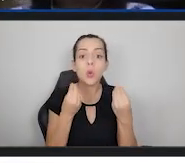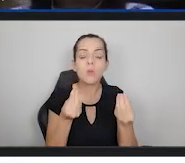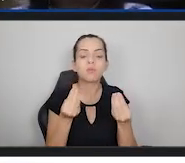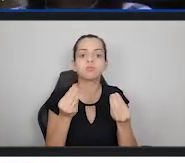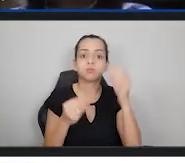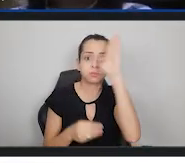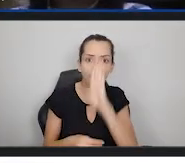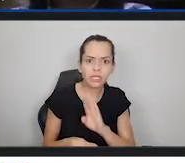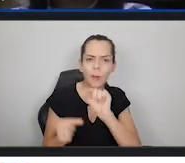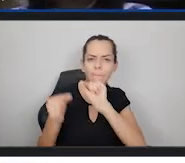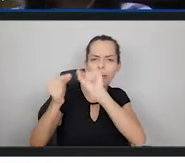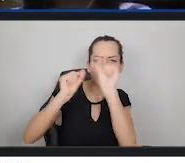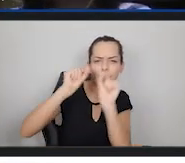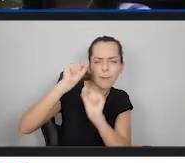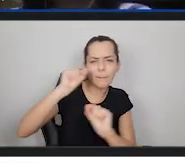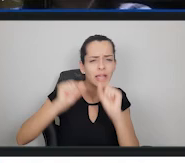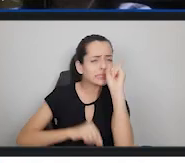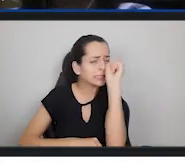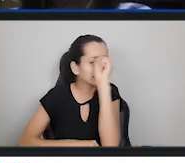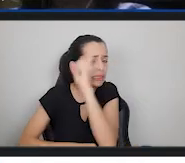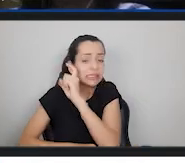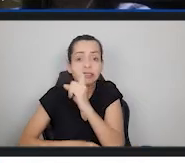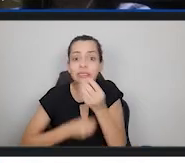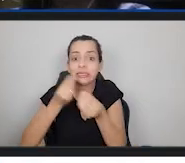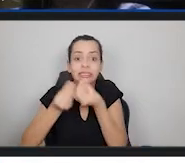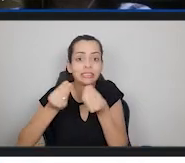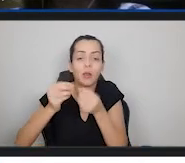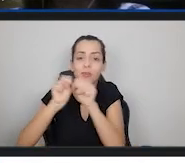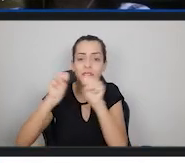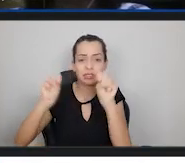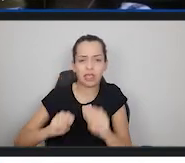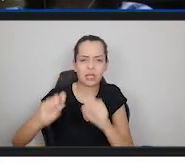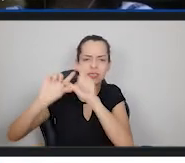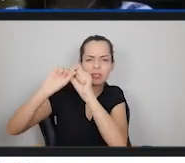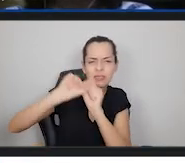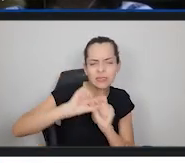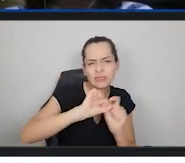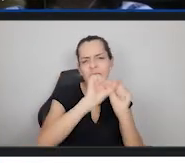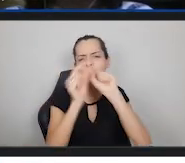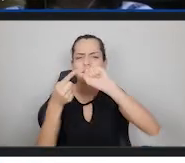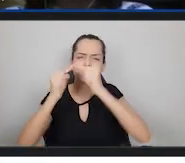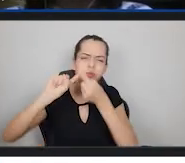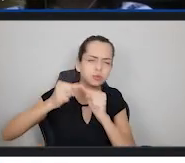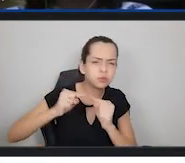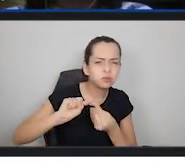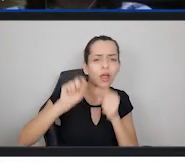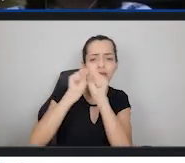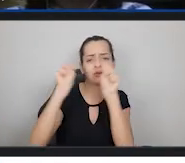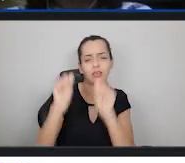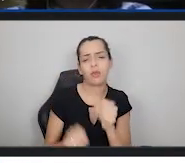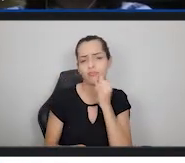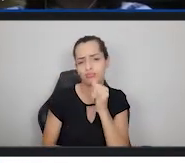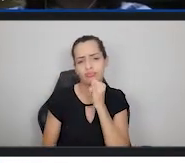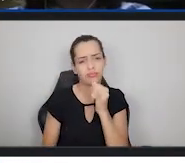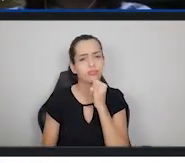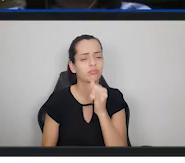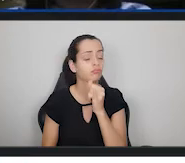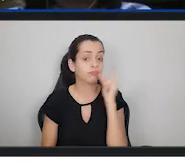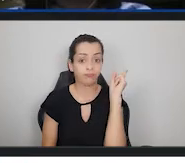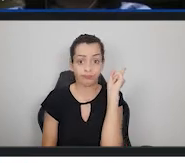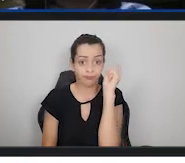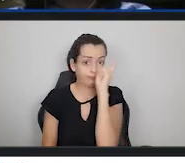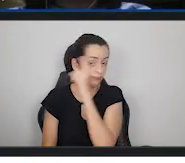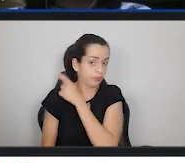com a Europa, com o sistema da Europa praticamente todo, né? E isso só para a gente ter uma dimensão